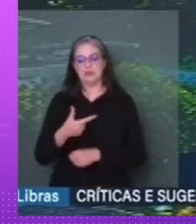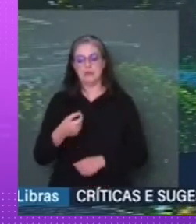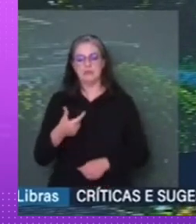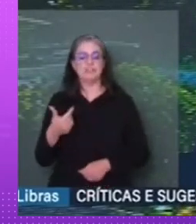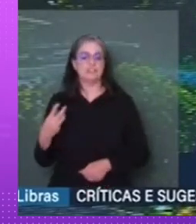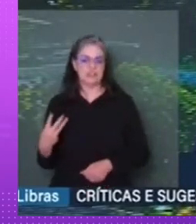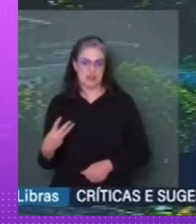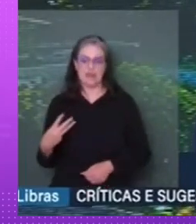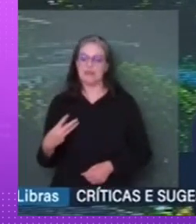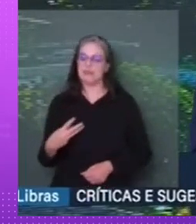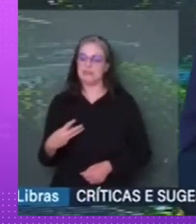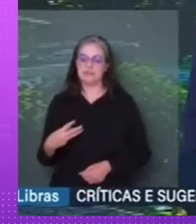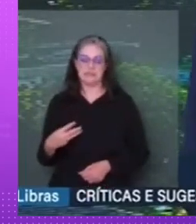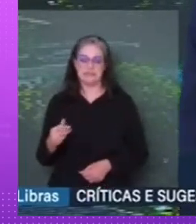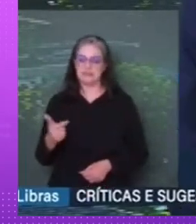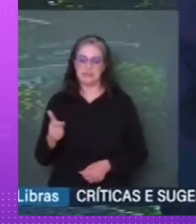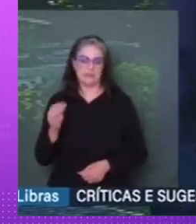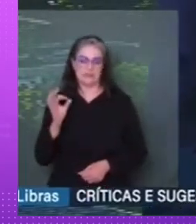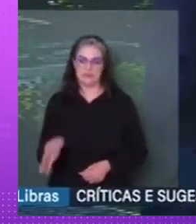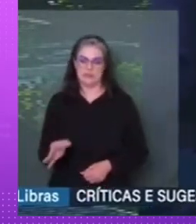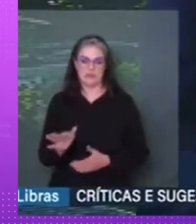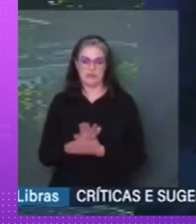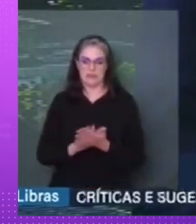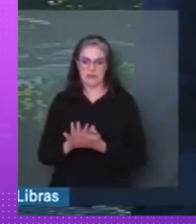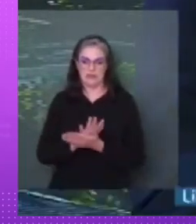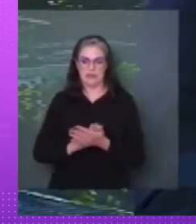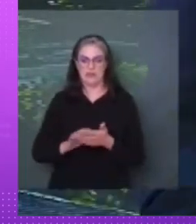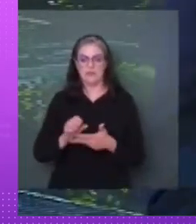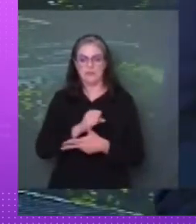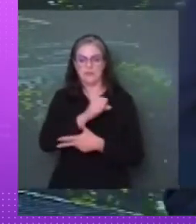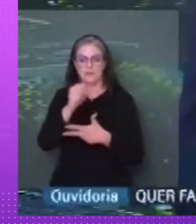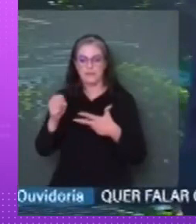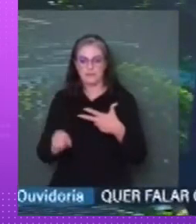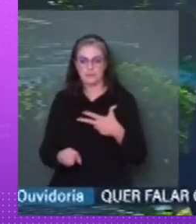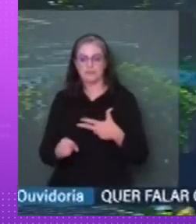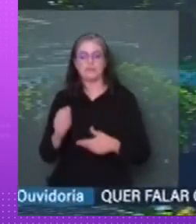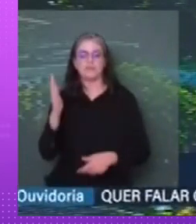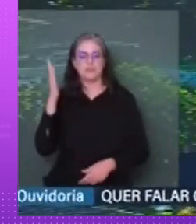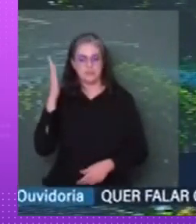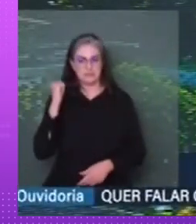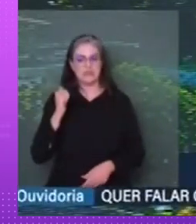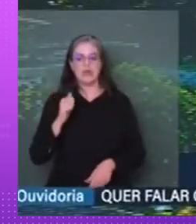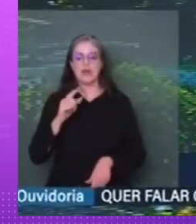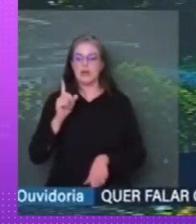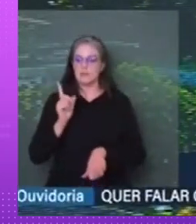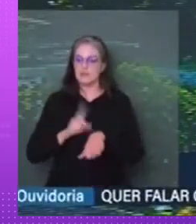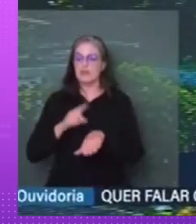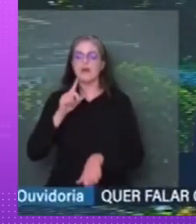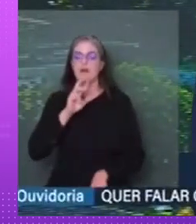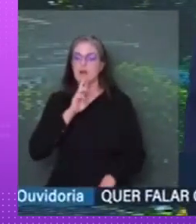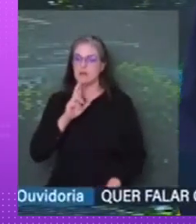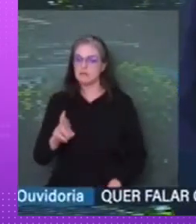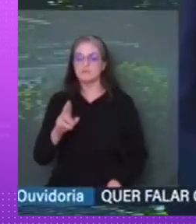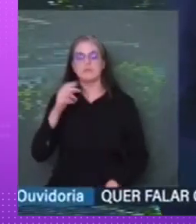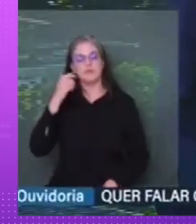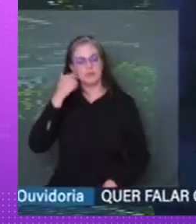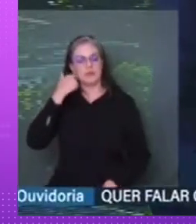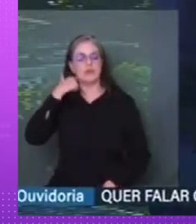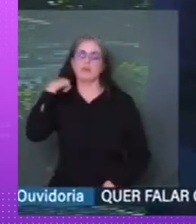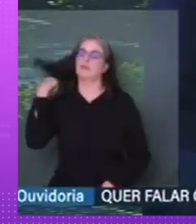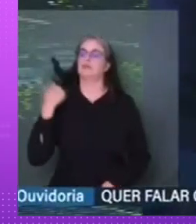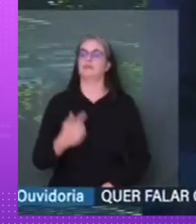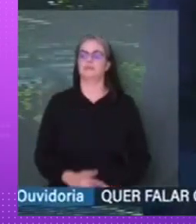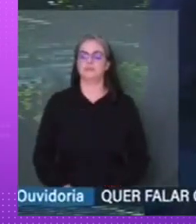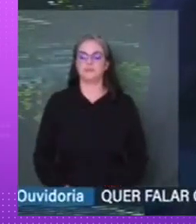está mal contada. É. Errou quem foi lá, quem depredou, quem invadiu, e erra também quem exagera